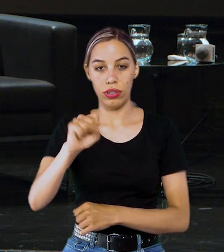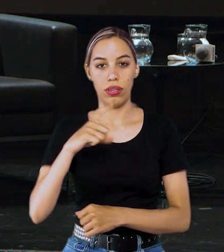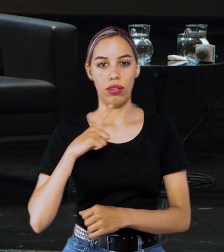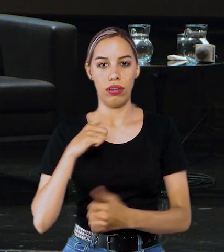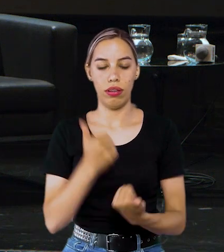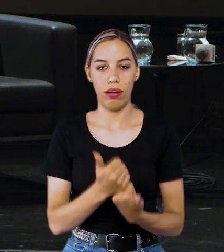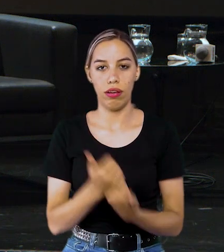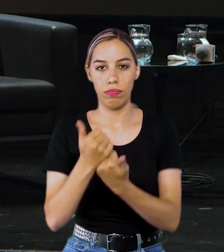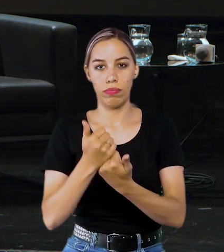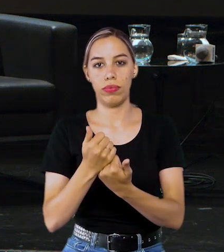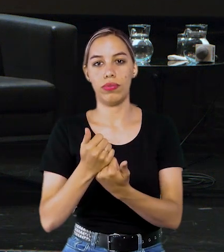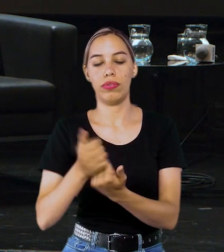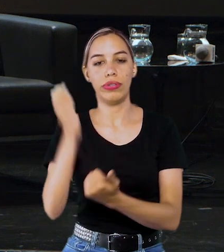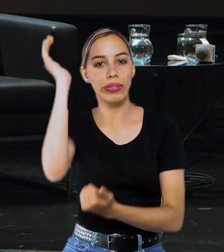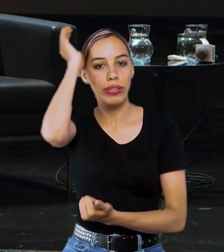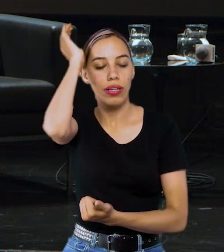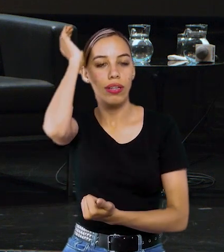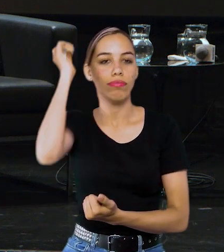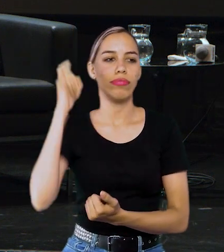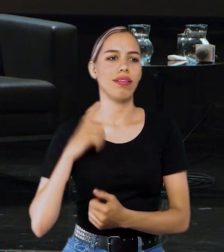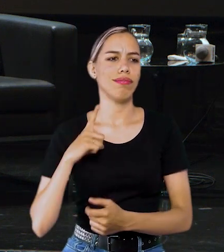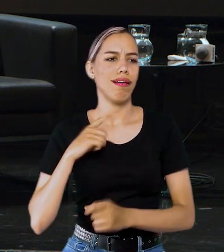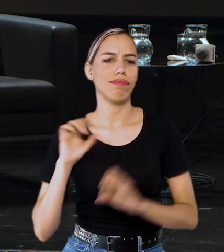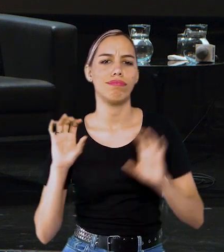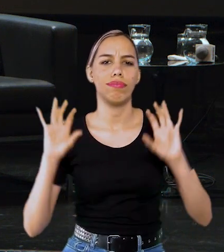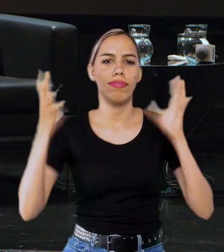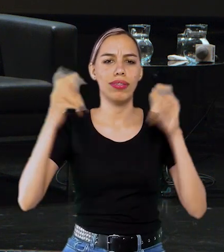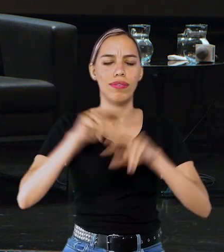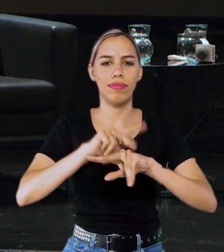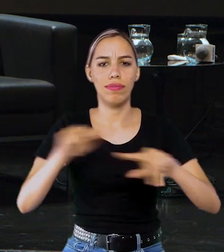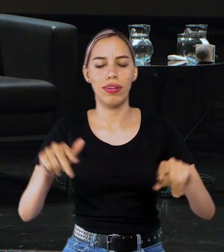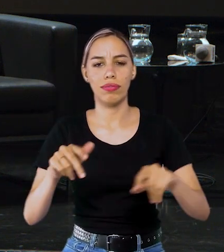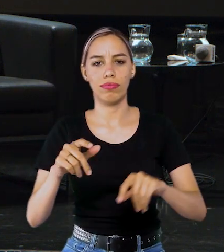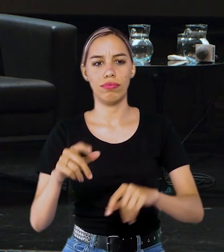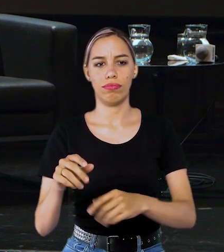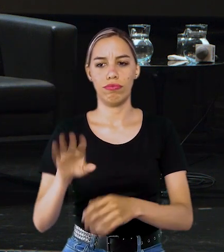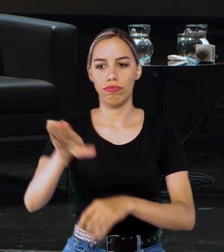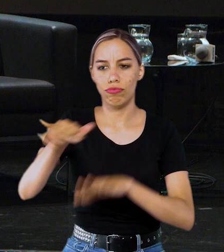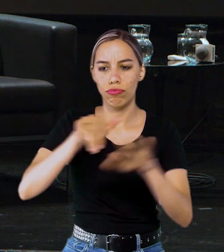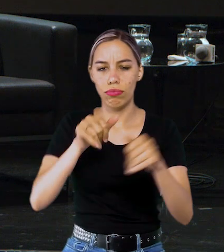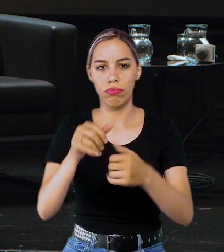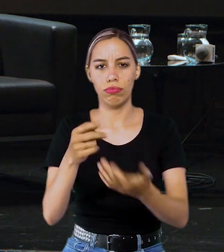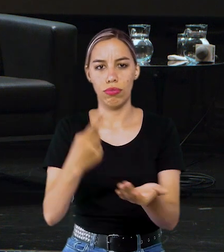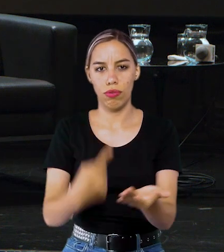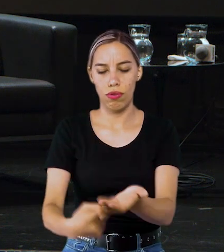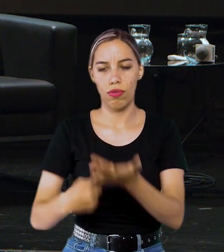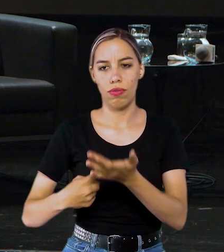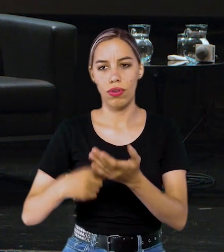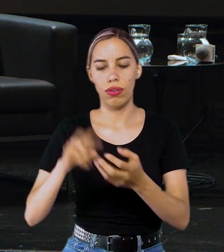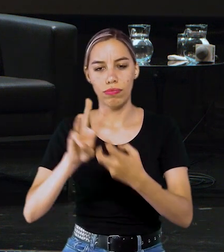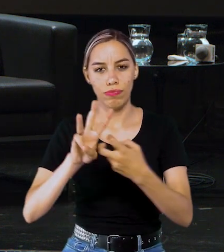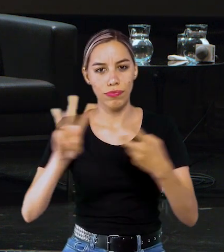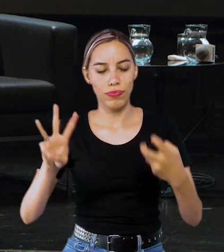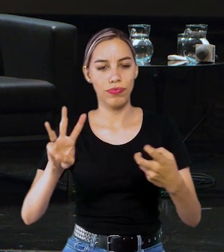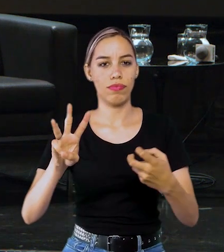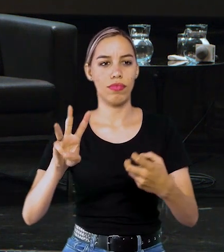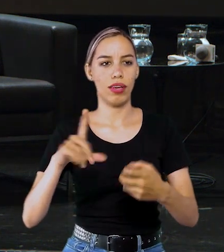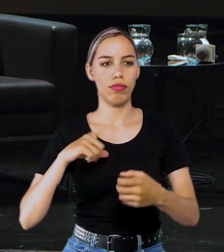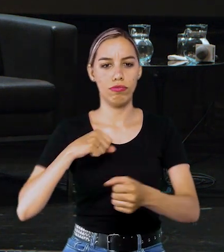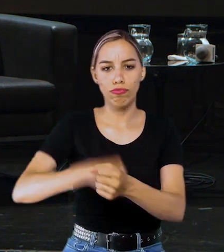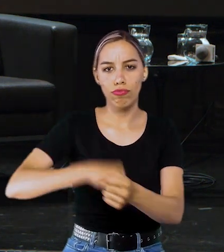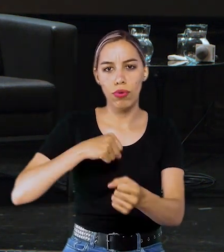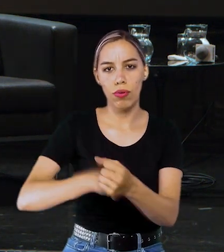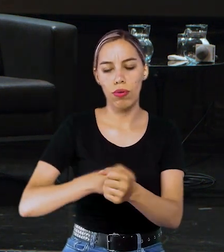Sesc, apresenta uma série de encontros que reúne escritores e escritoras indígenas e personalidades envolvidas com as lutas